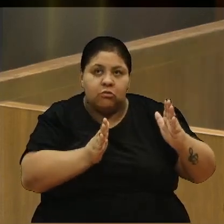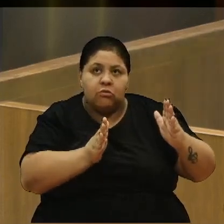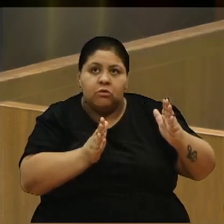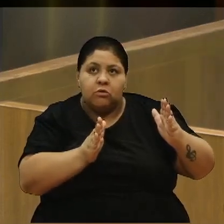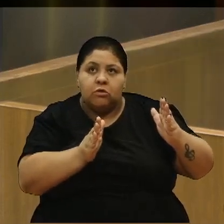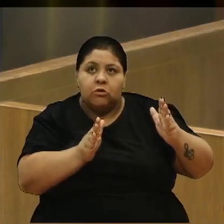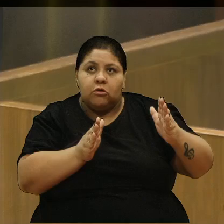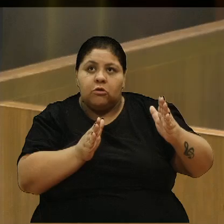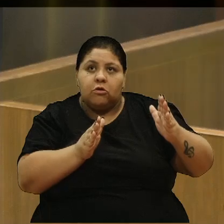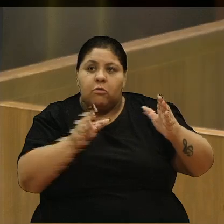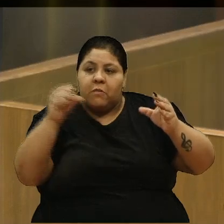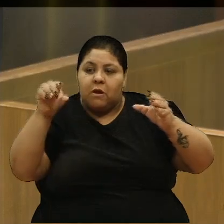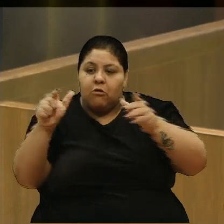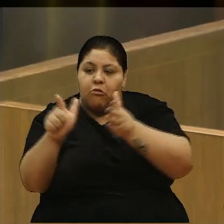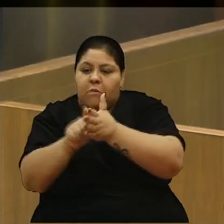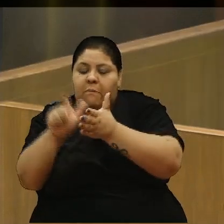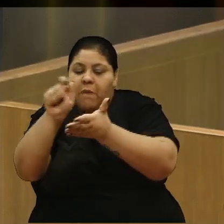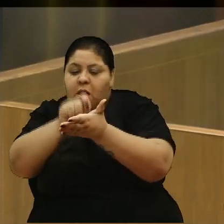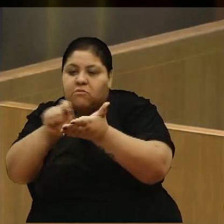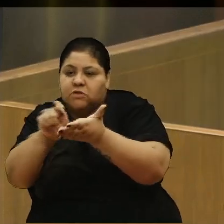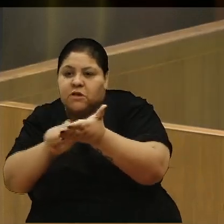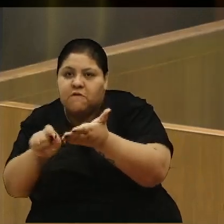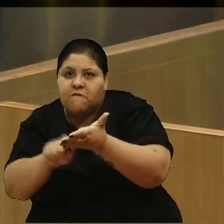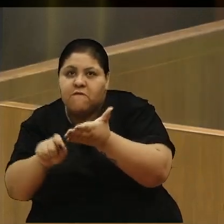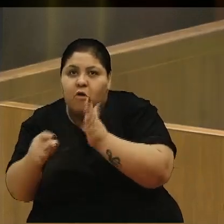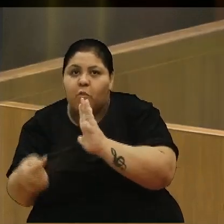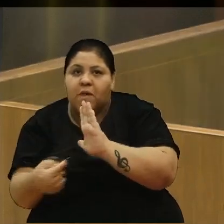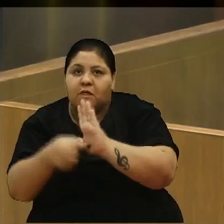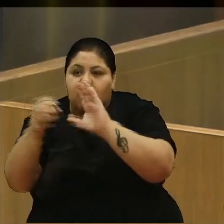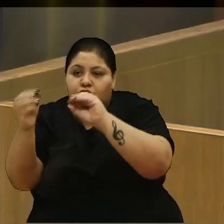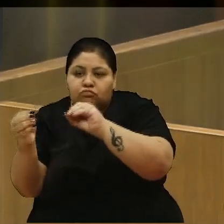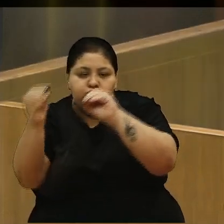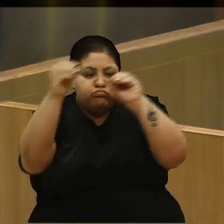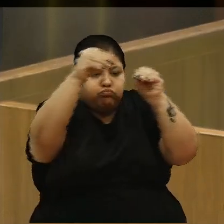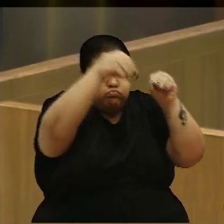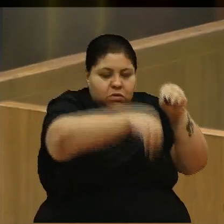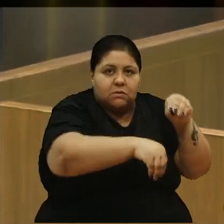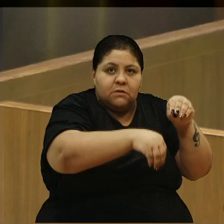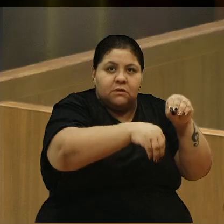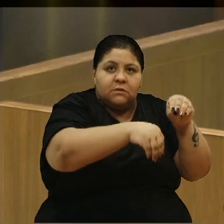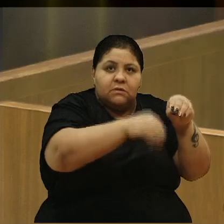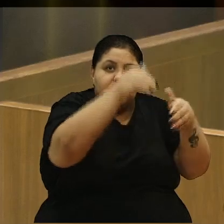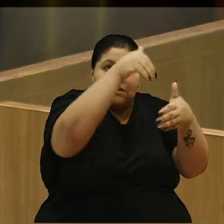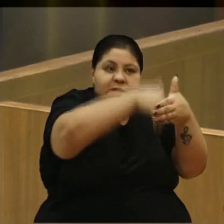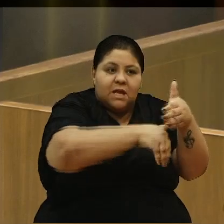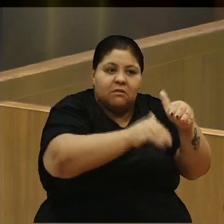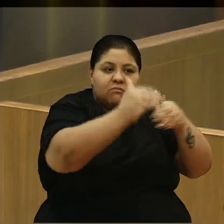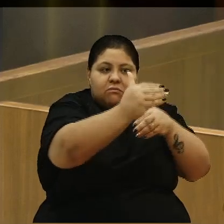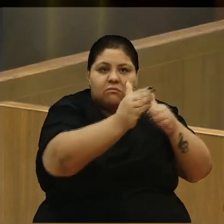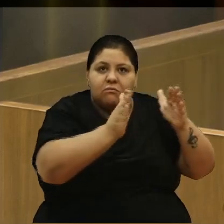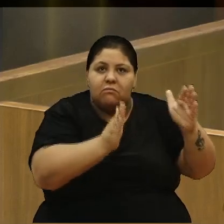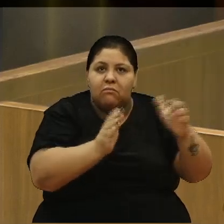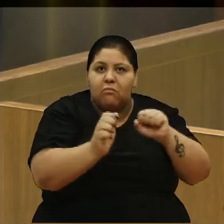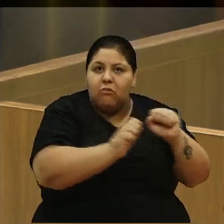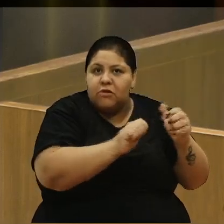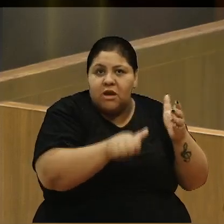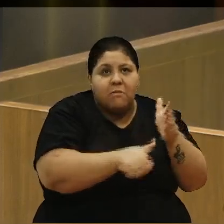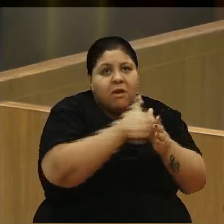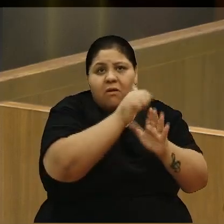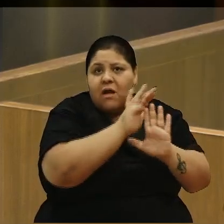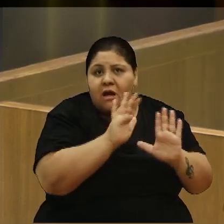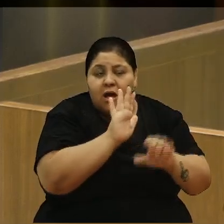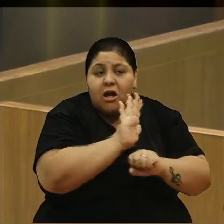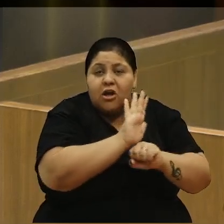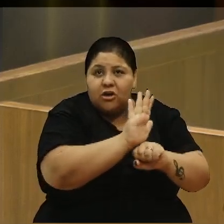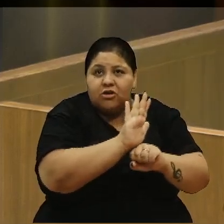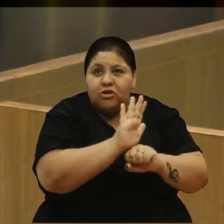colocar lá o que tu está sabendo, seria uma medida talvez mais eficaz do que qualquer outra. E mais,